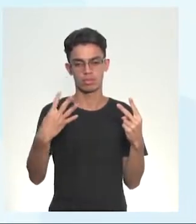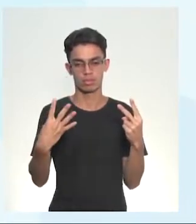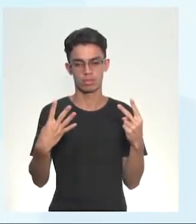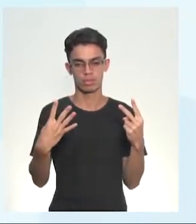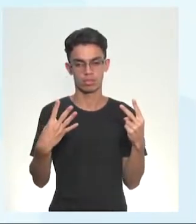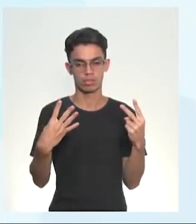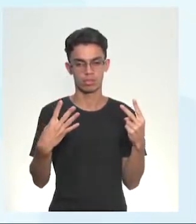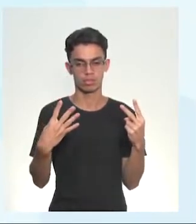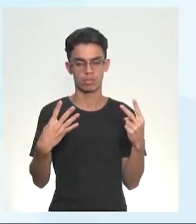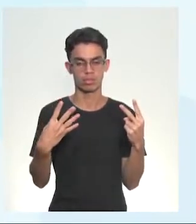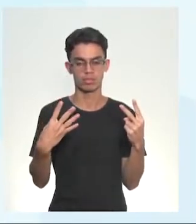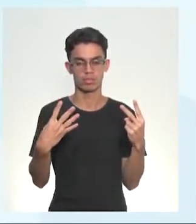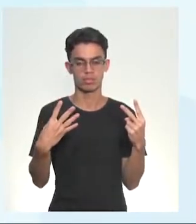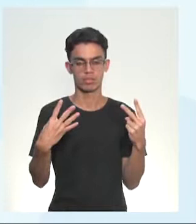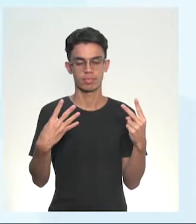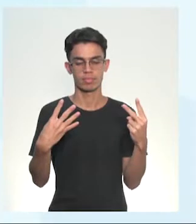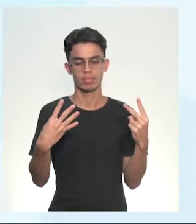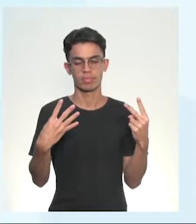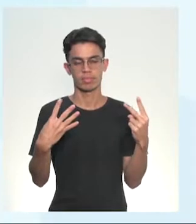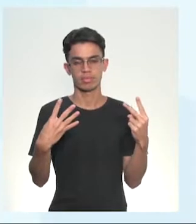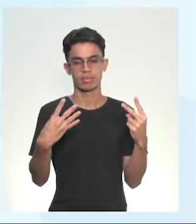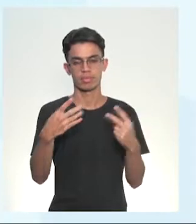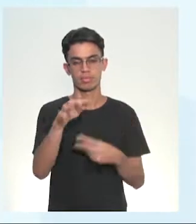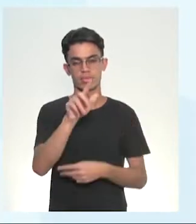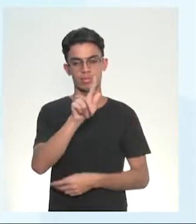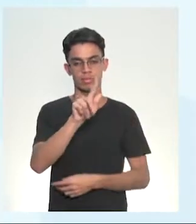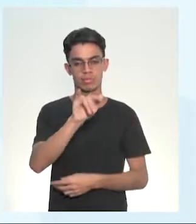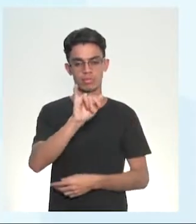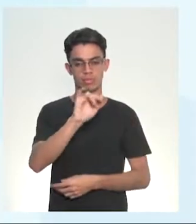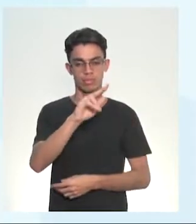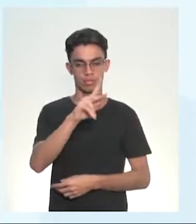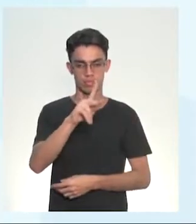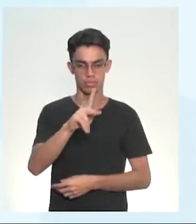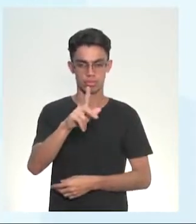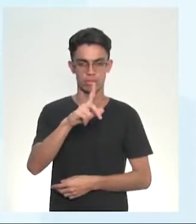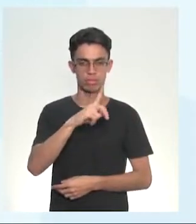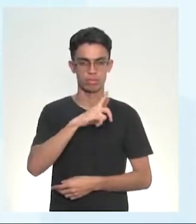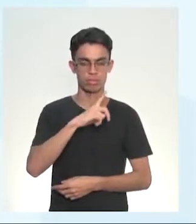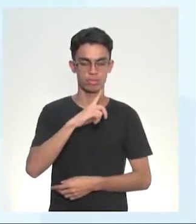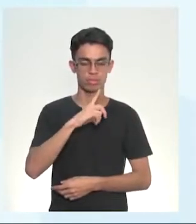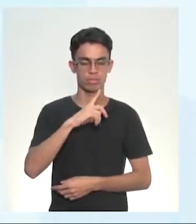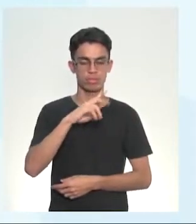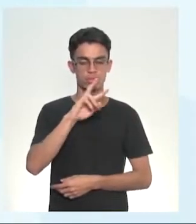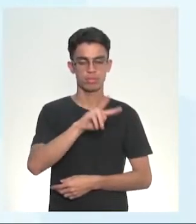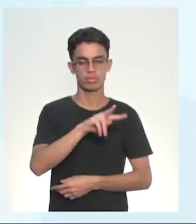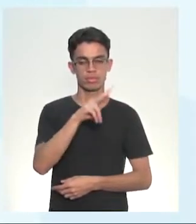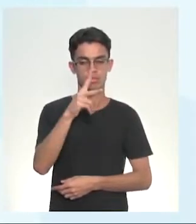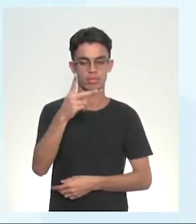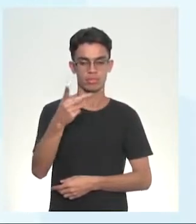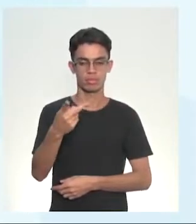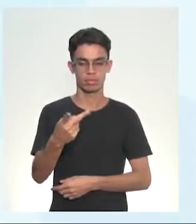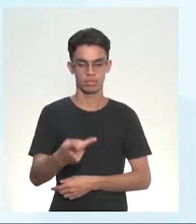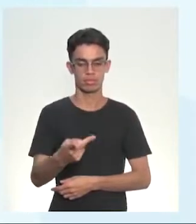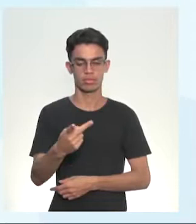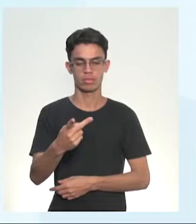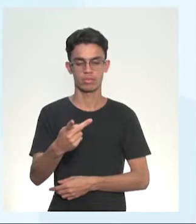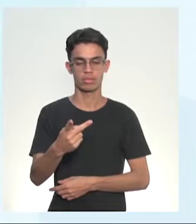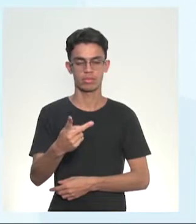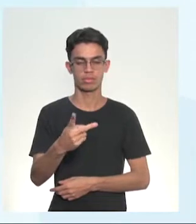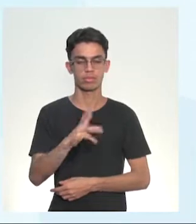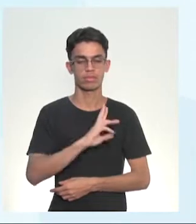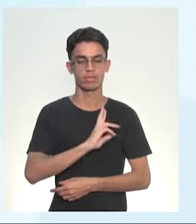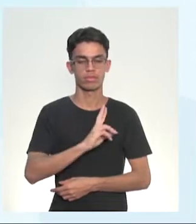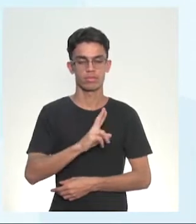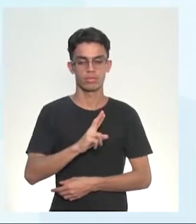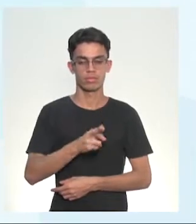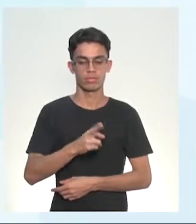T4. Quando elas são inversamente proporcionais, nós temos que inverter uma das razões